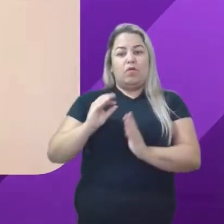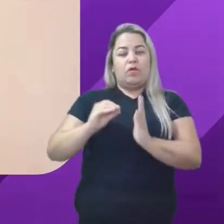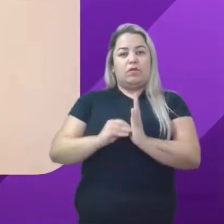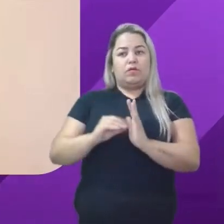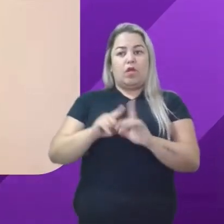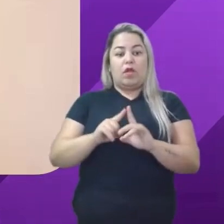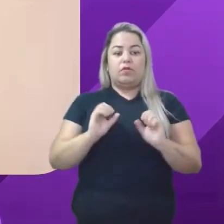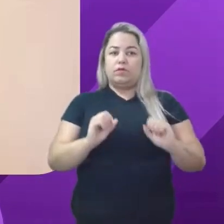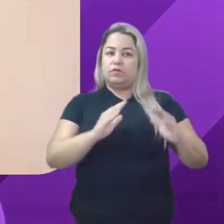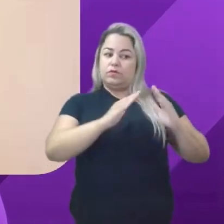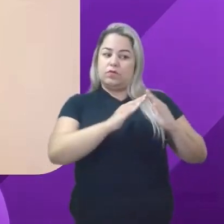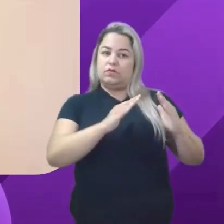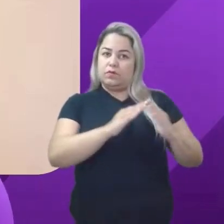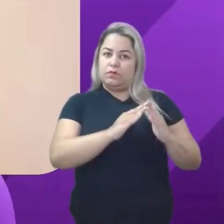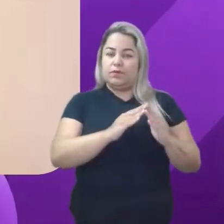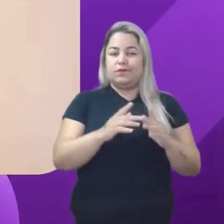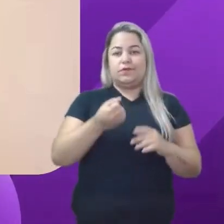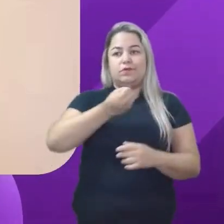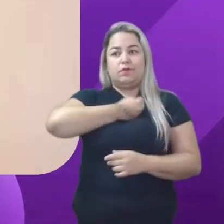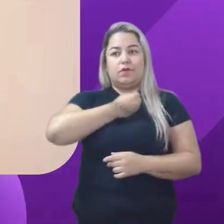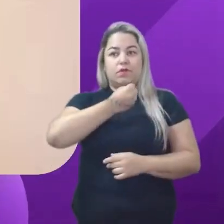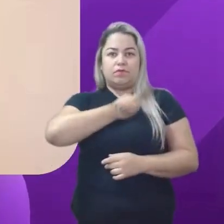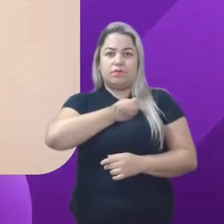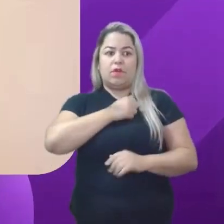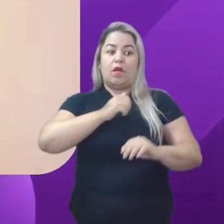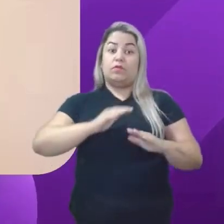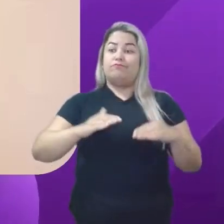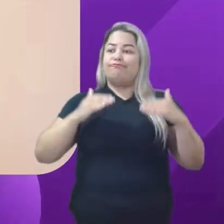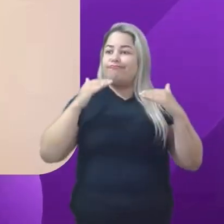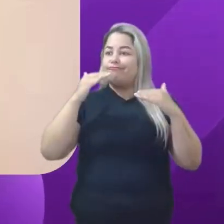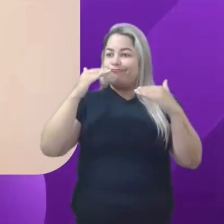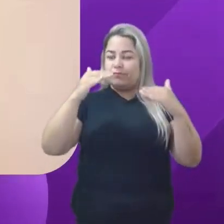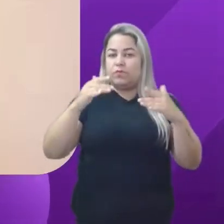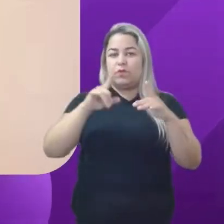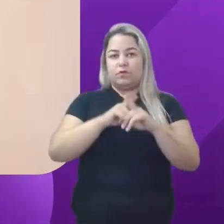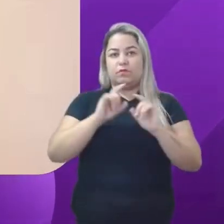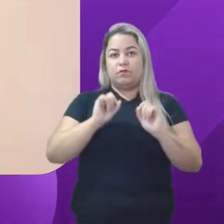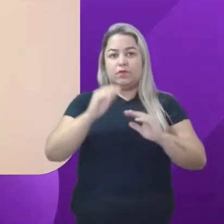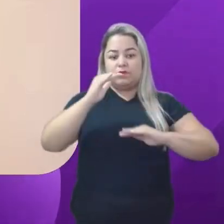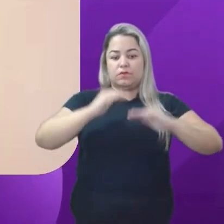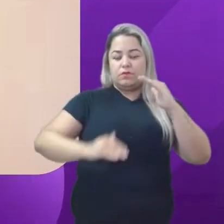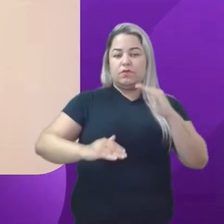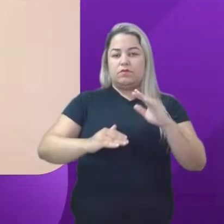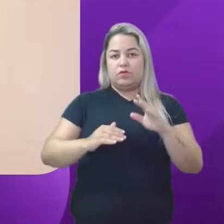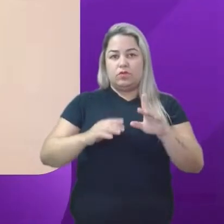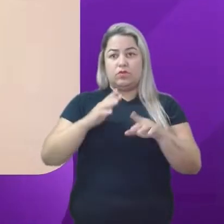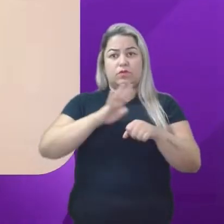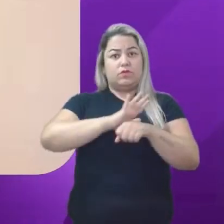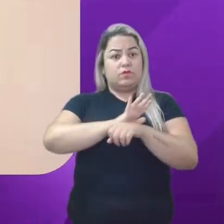habitacional. Então, esse número ele se torna ainda maior quando a gente fala dessa desigualdade de gênero.